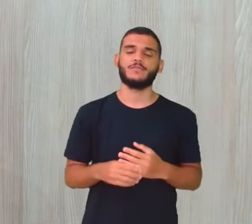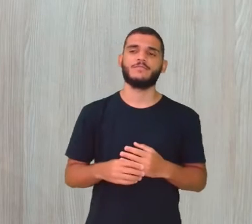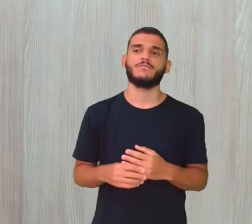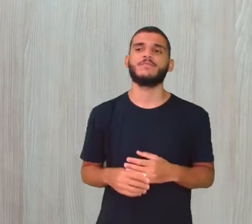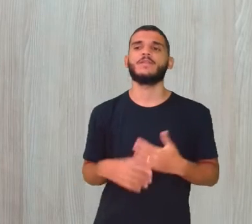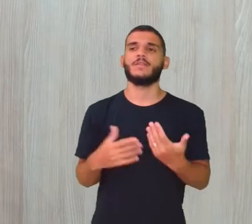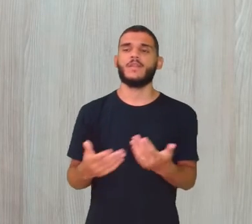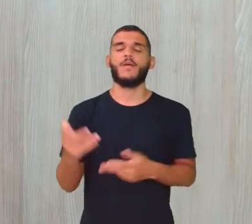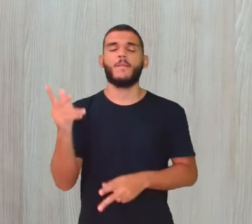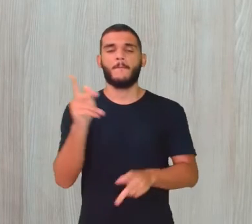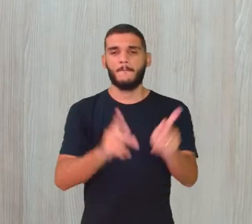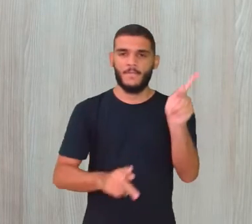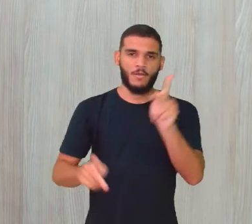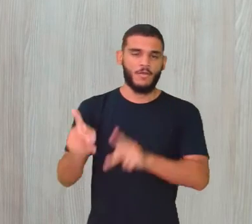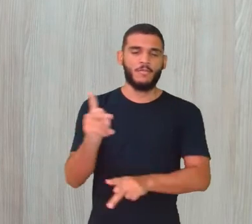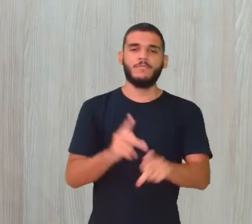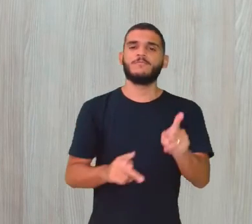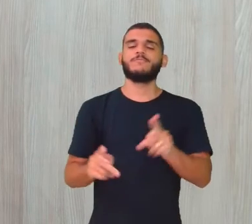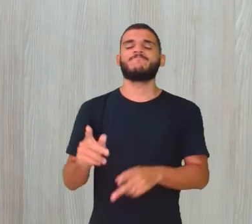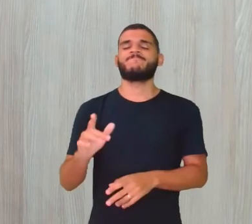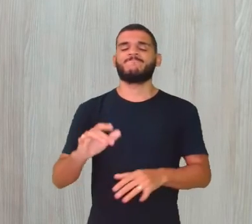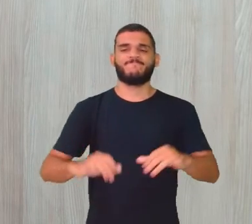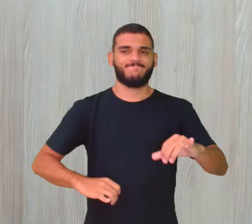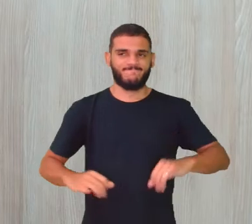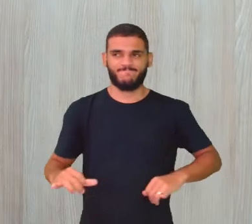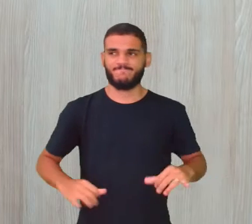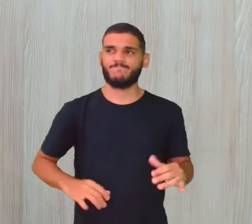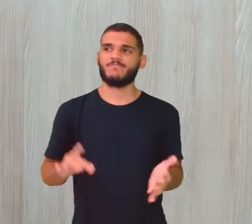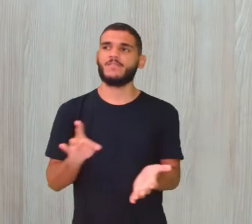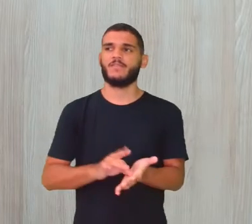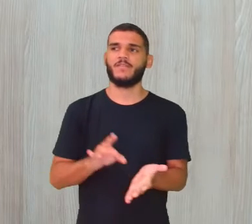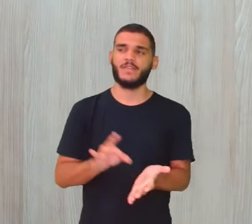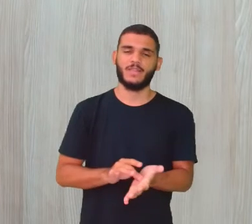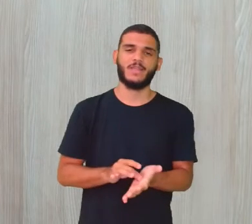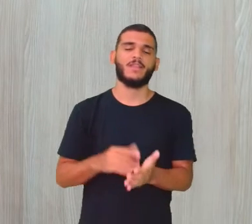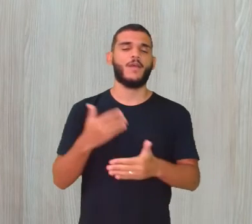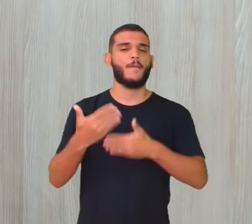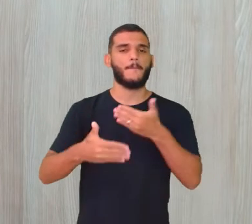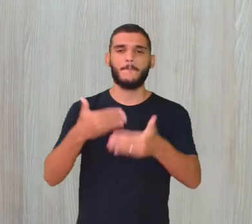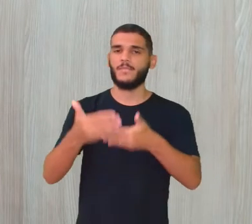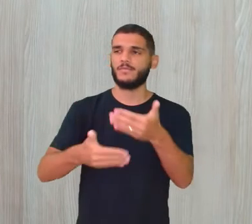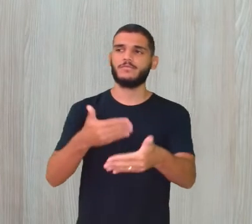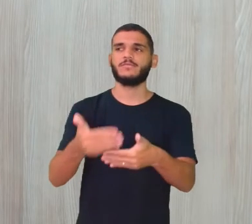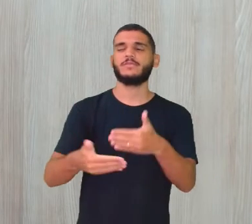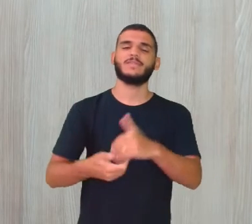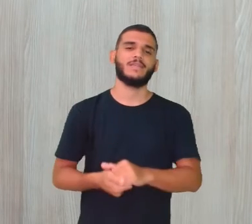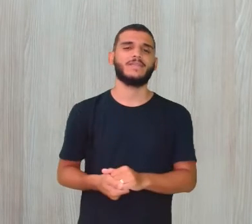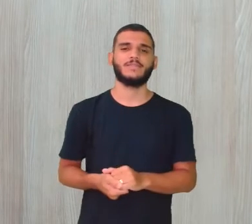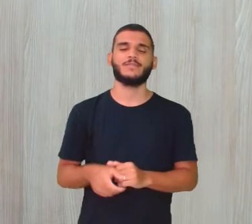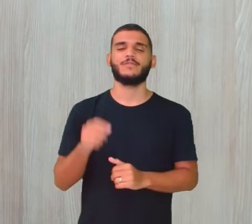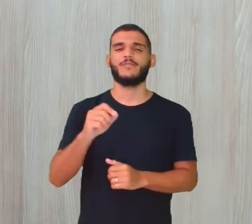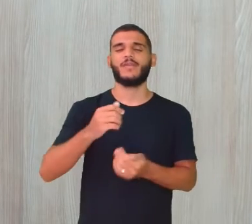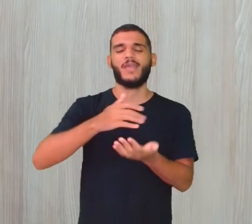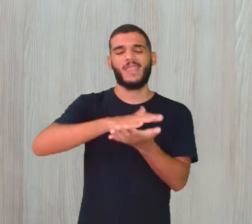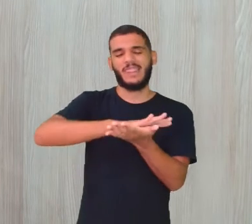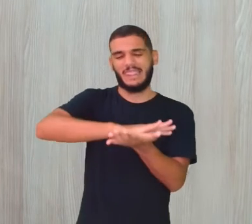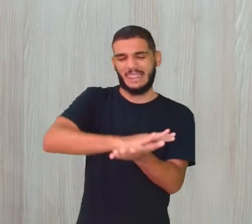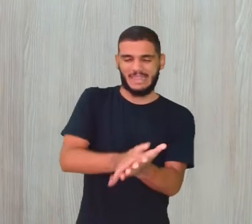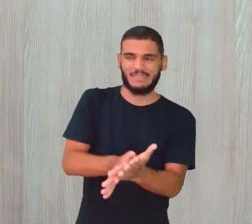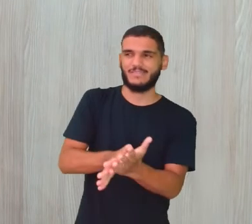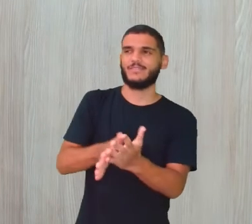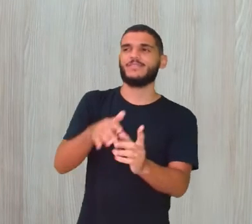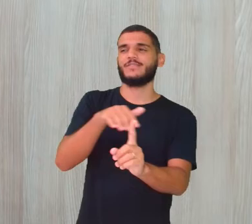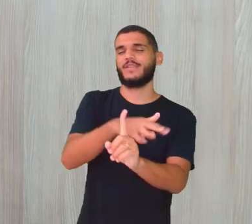Essa população fica mais submetida a esse processo todo de degradação ambiental, né? De falta